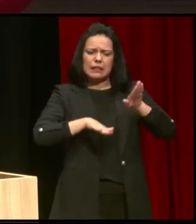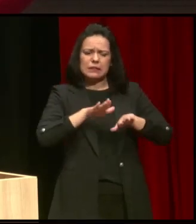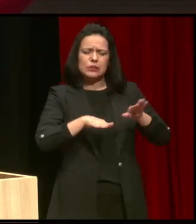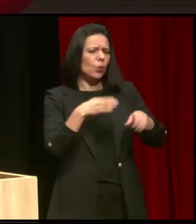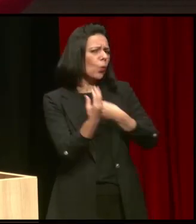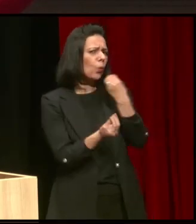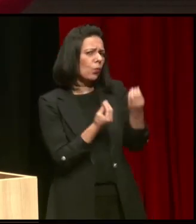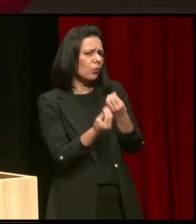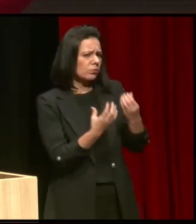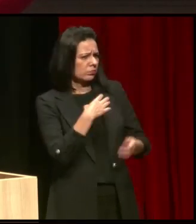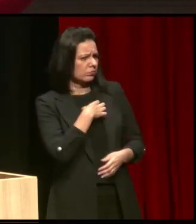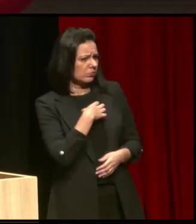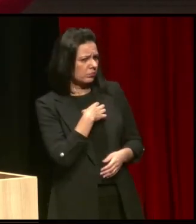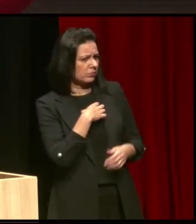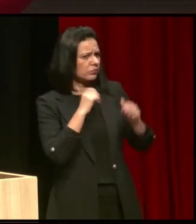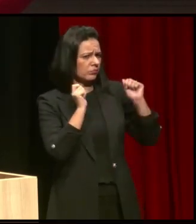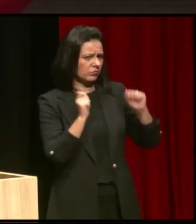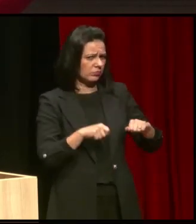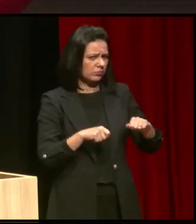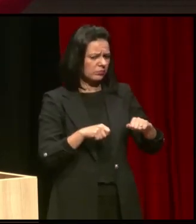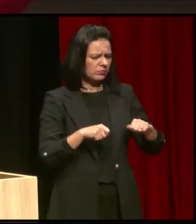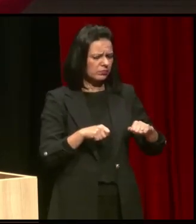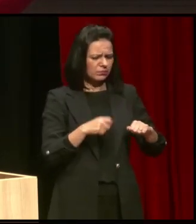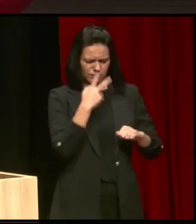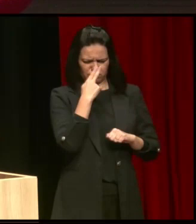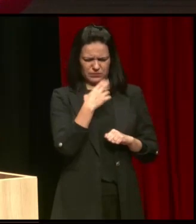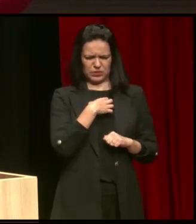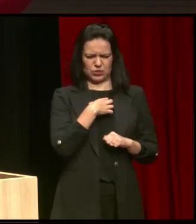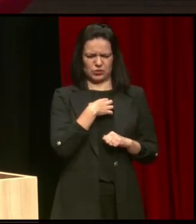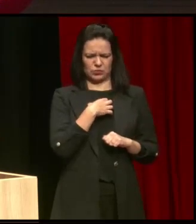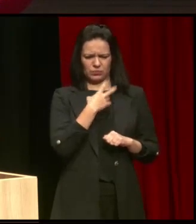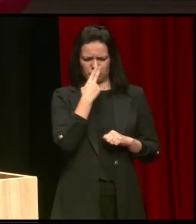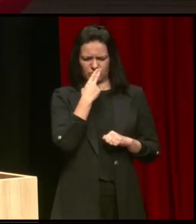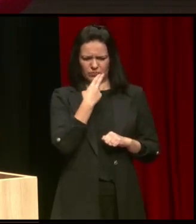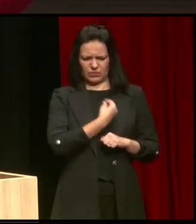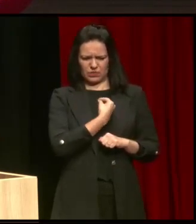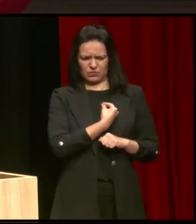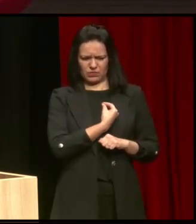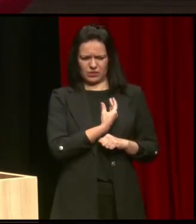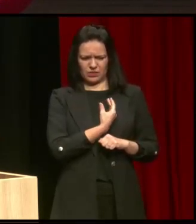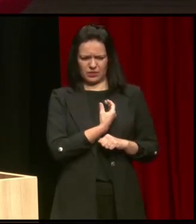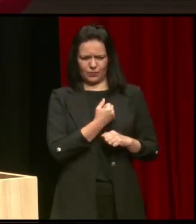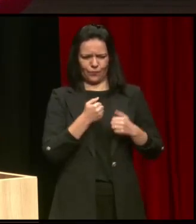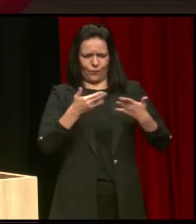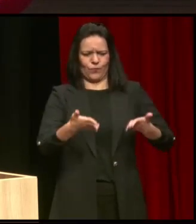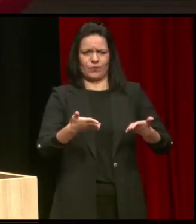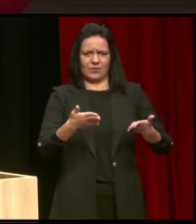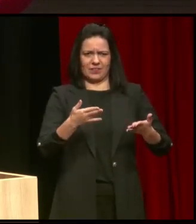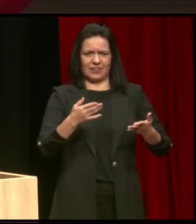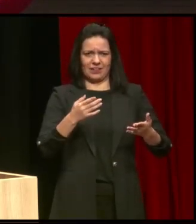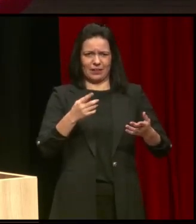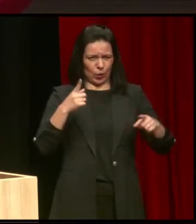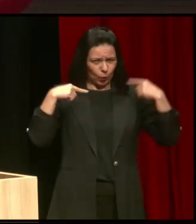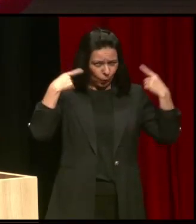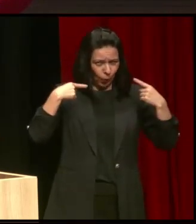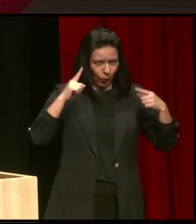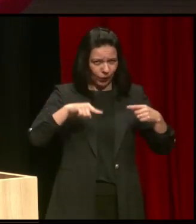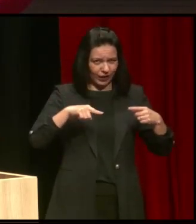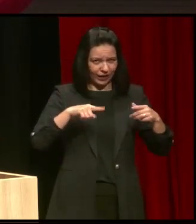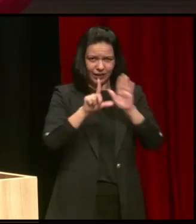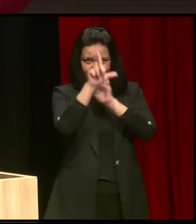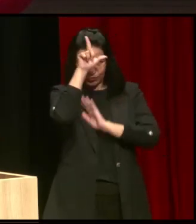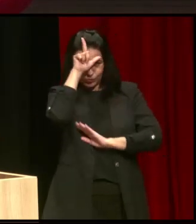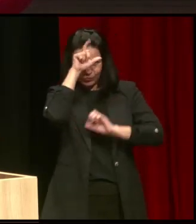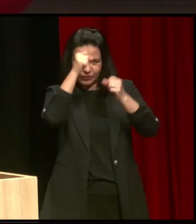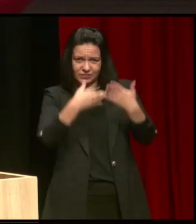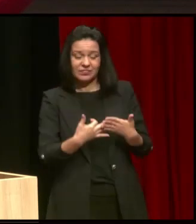essa expressão? Como é que você pode viver fora de si? Não é ficar maluco, não. Lutero, quando fala assim, o cristão vive fora